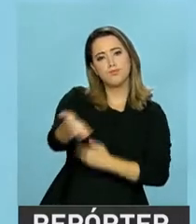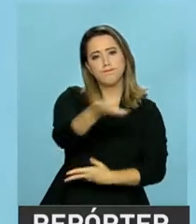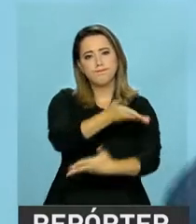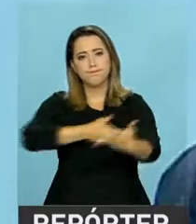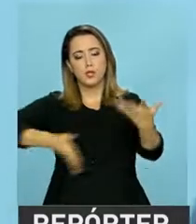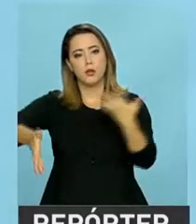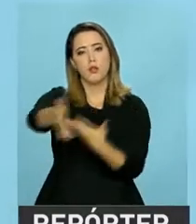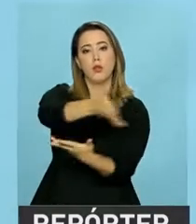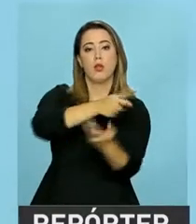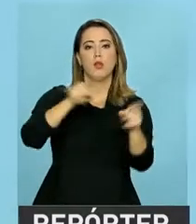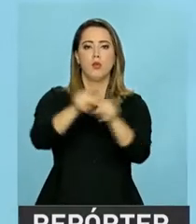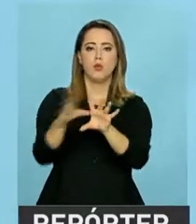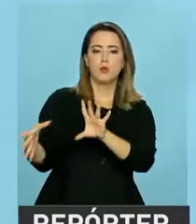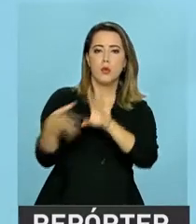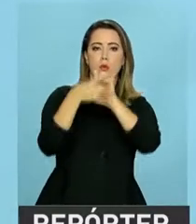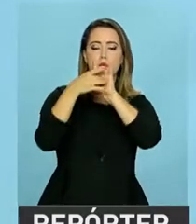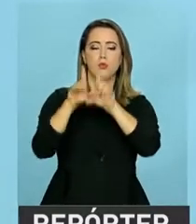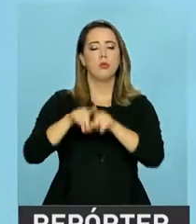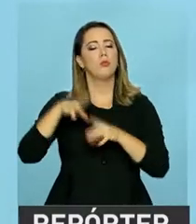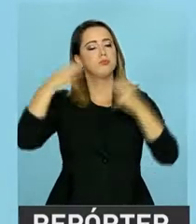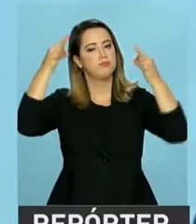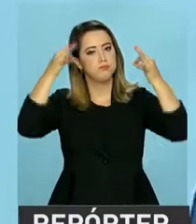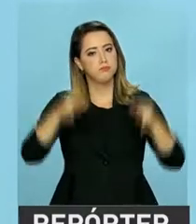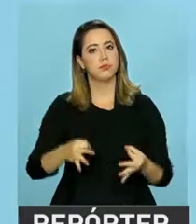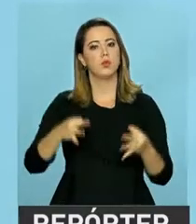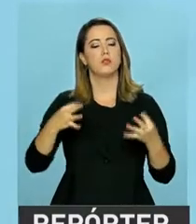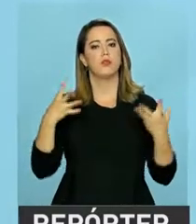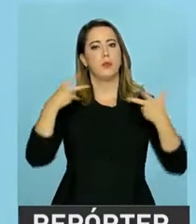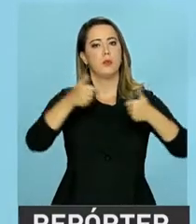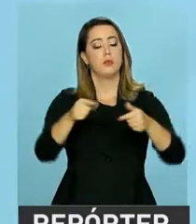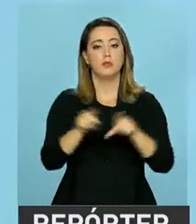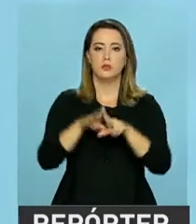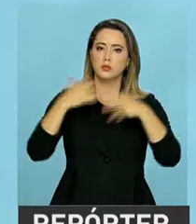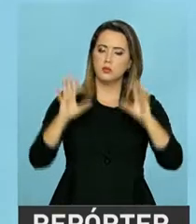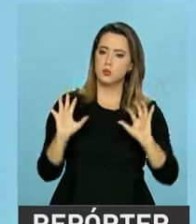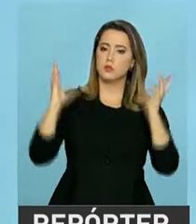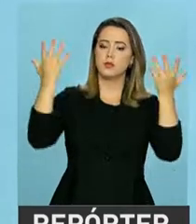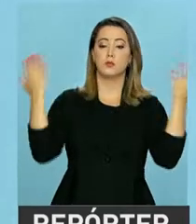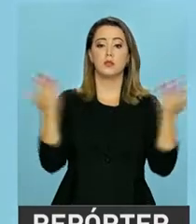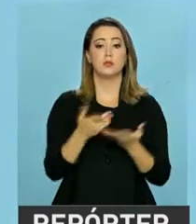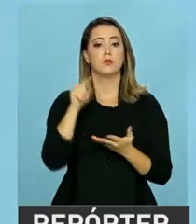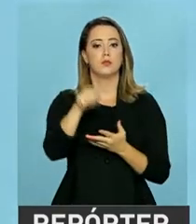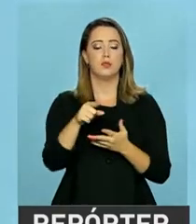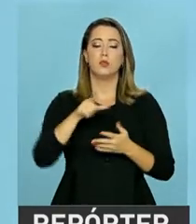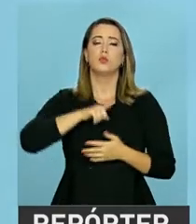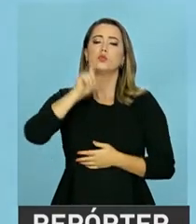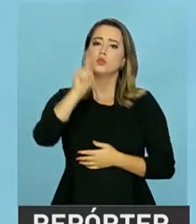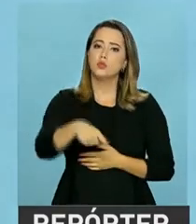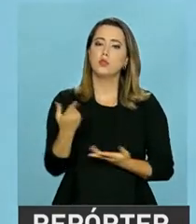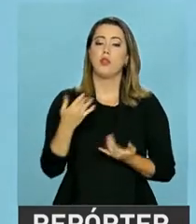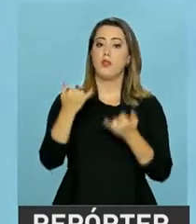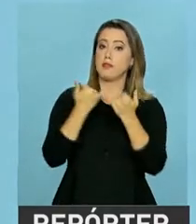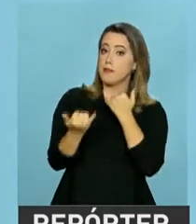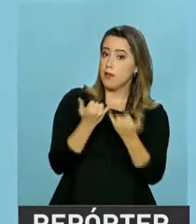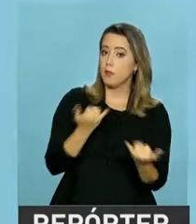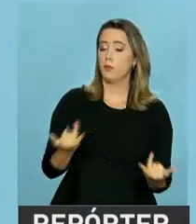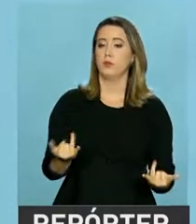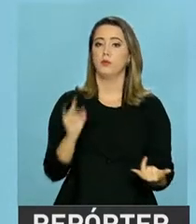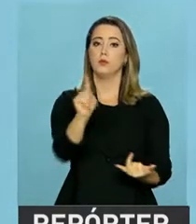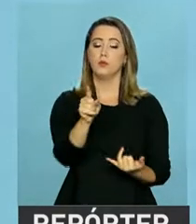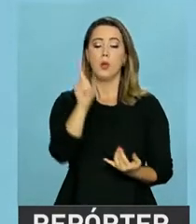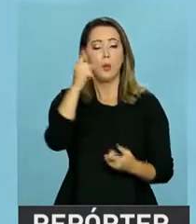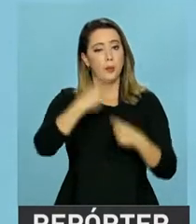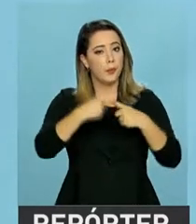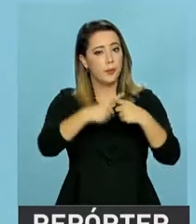todos, esta integração extraordinária. E por isso a solenidade hoje serve como exemplo.